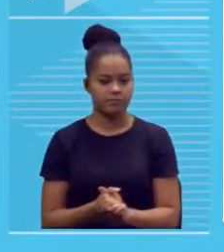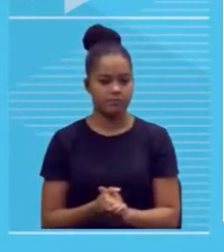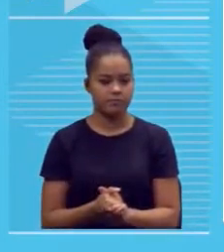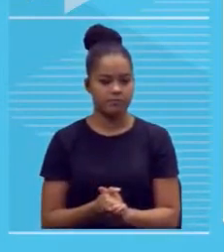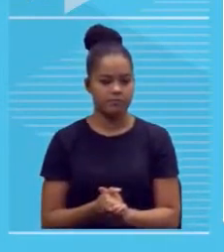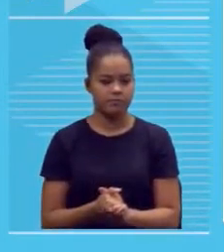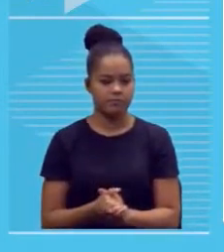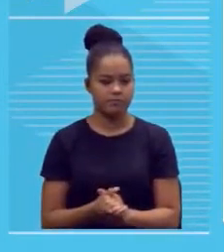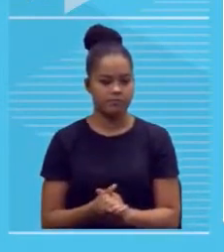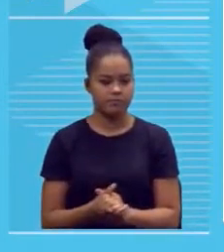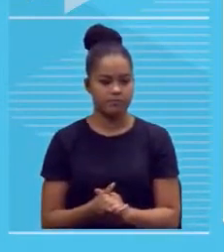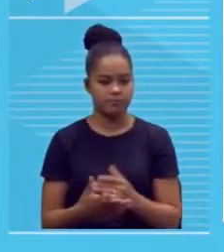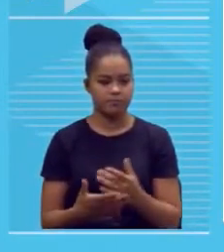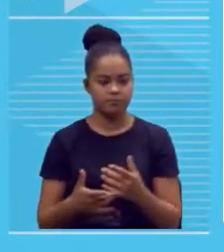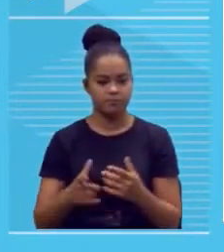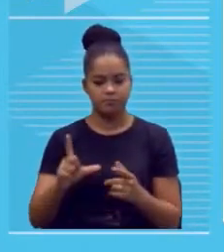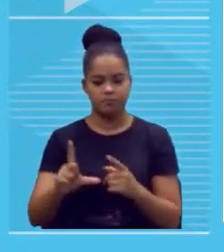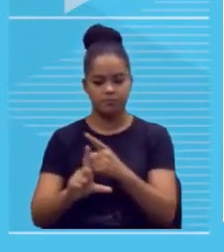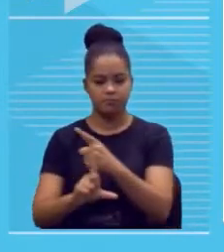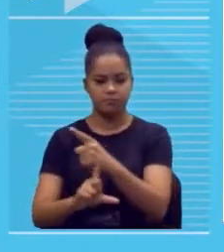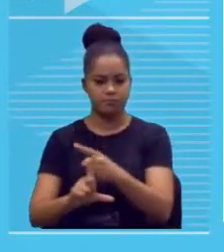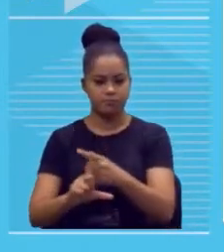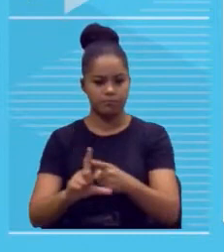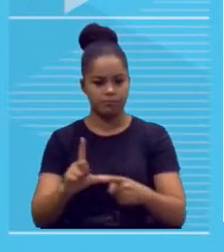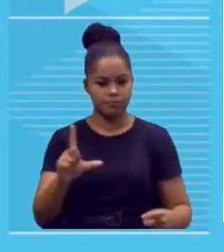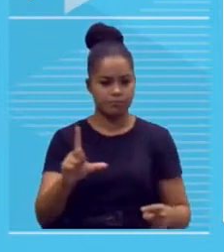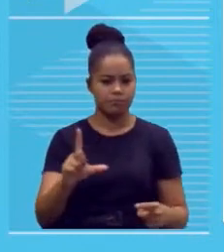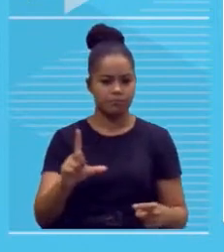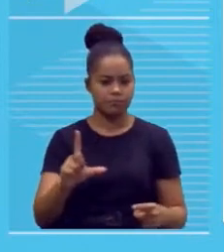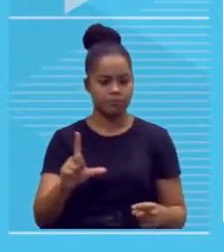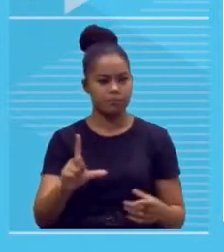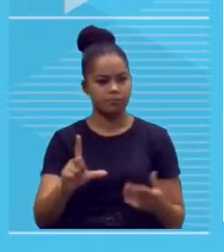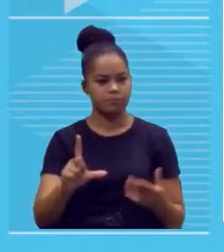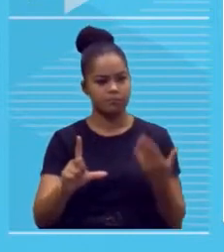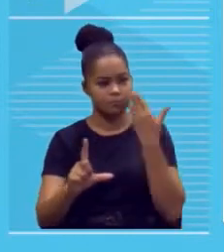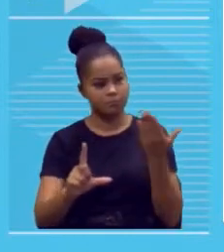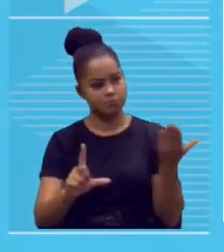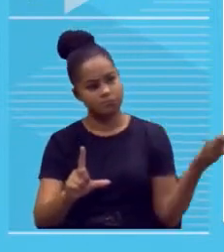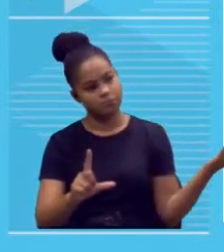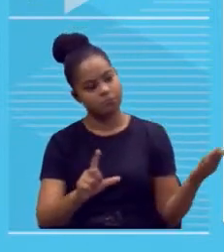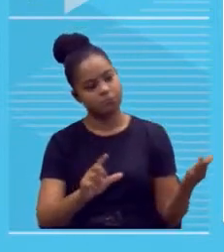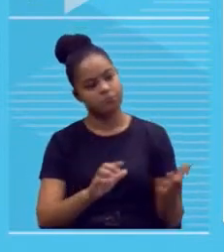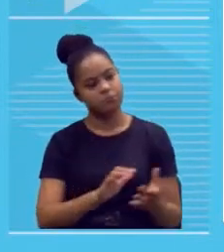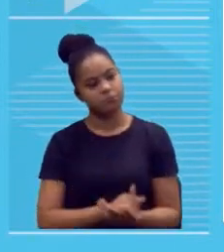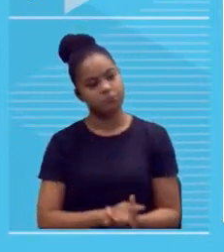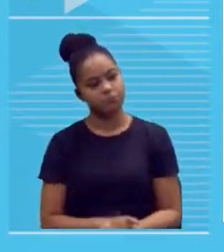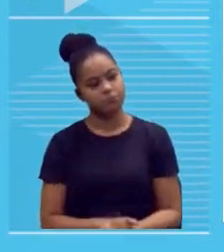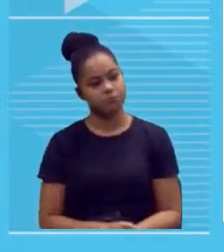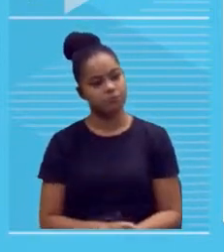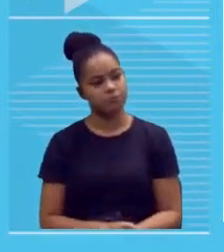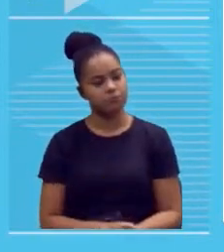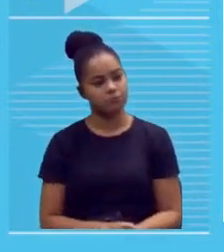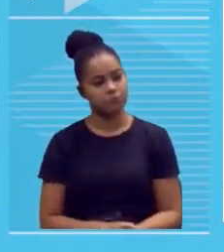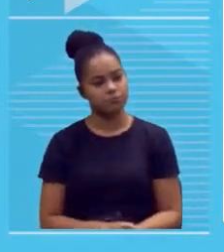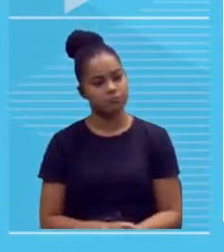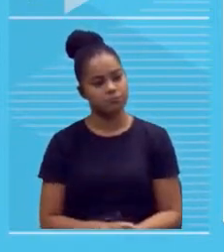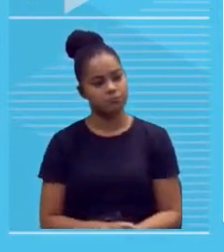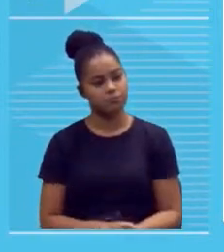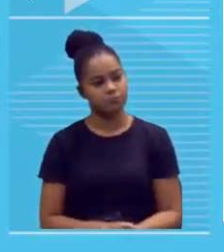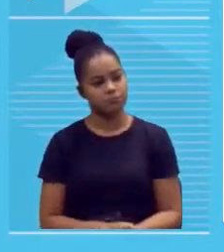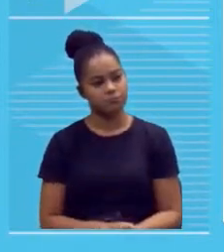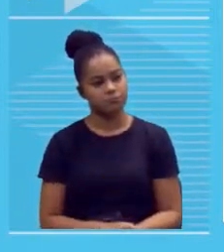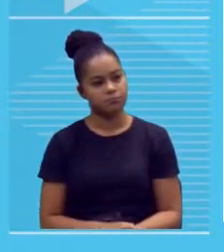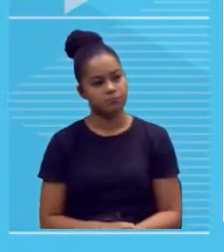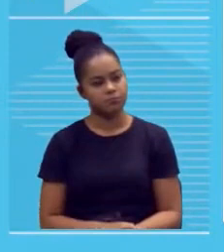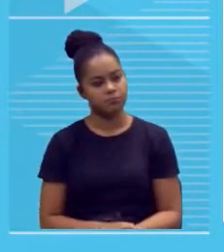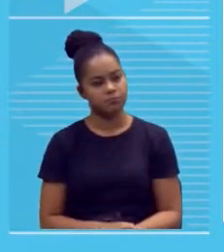aqui, que tem valor de x igual a menos 1 e valor de y igual a